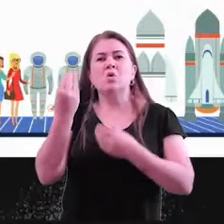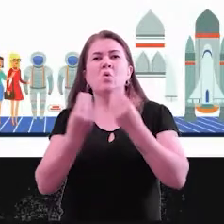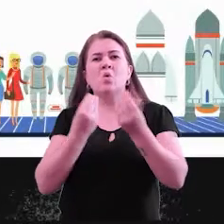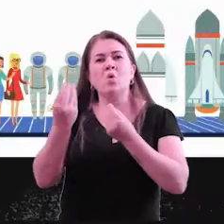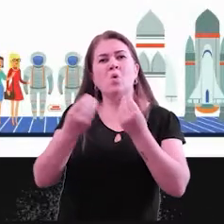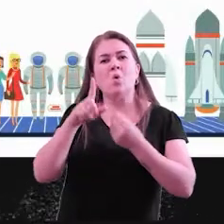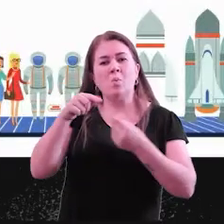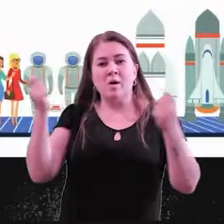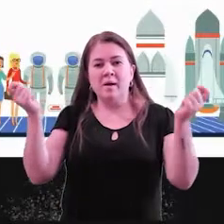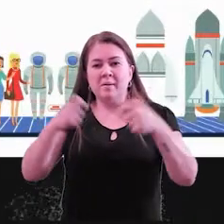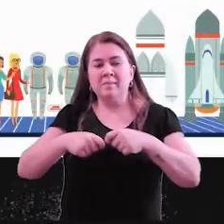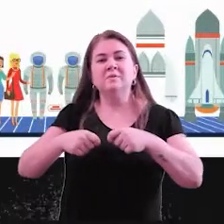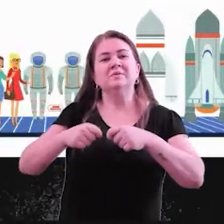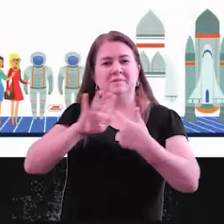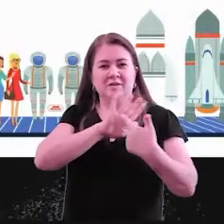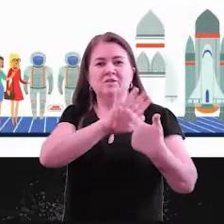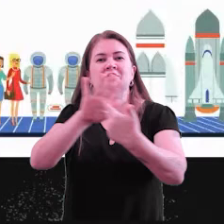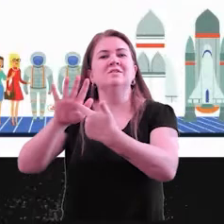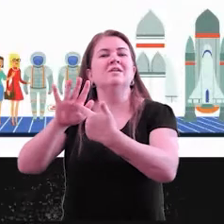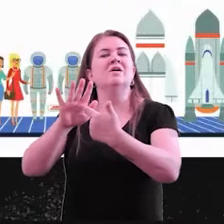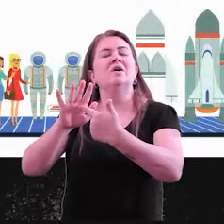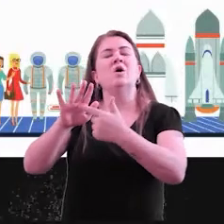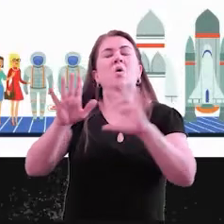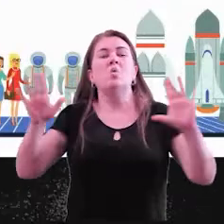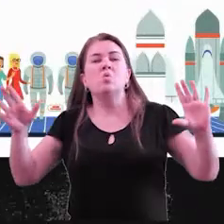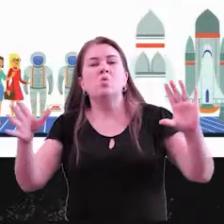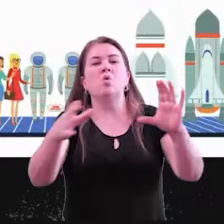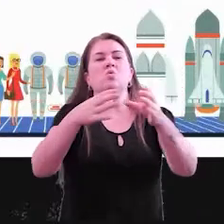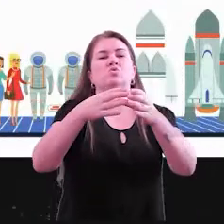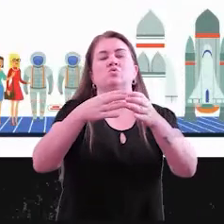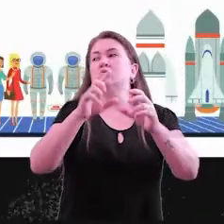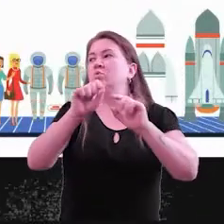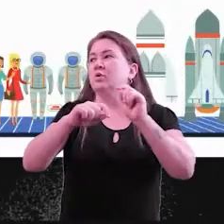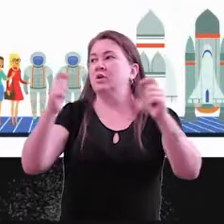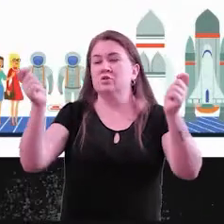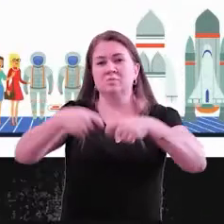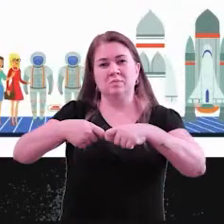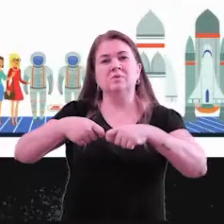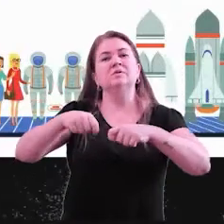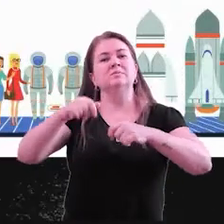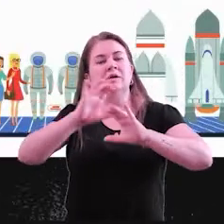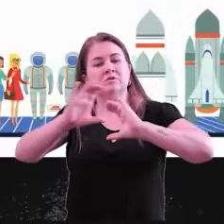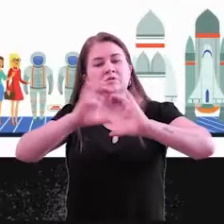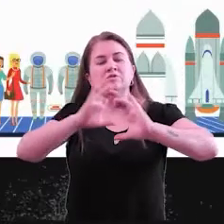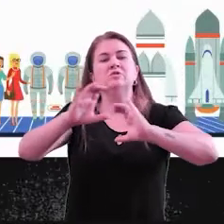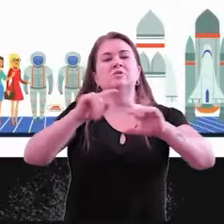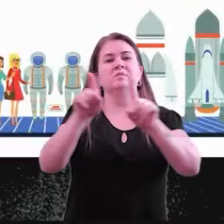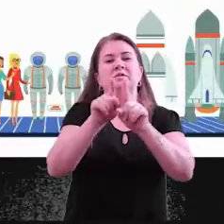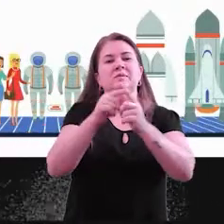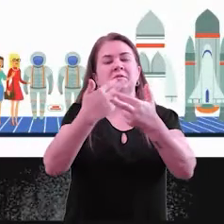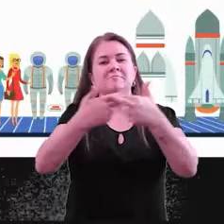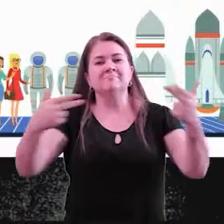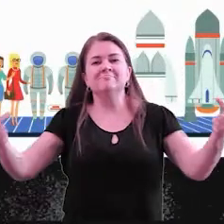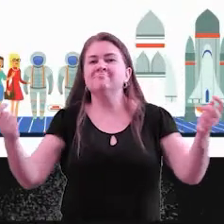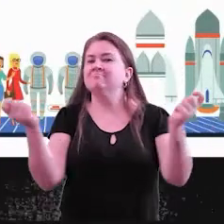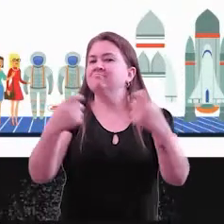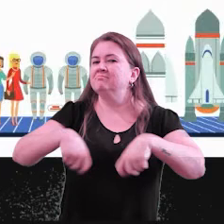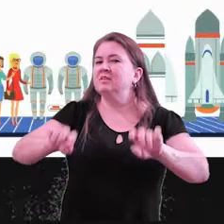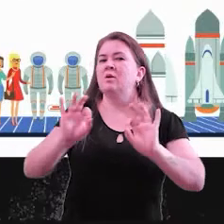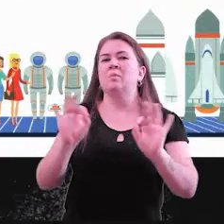comentários sonoros e de elementos não verbais, visuais, auditivos, olfativos, táteis, gustativos